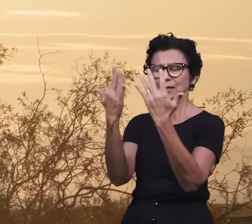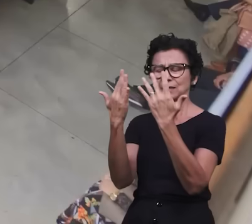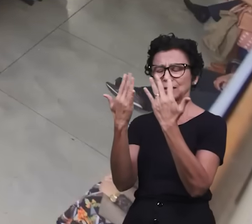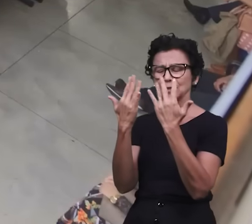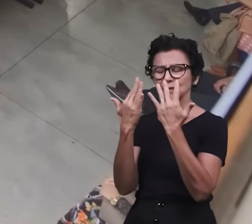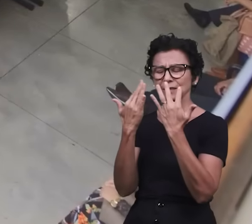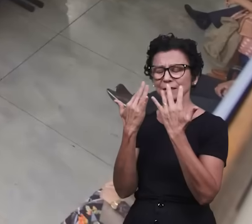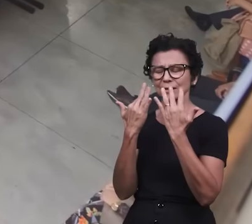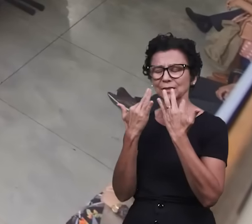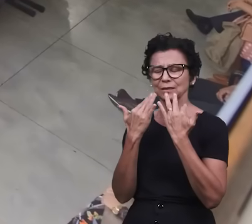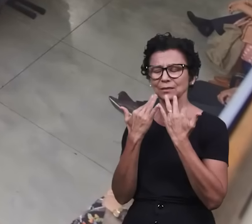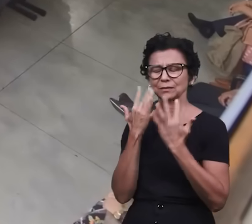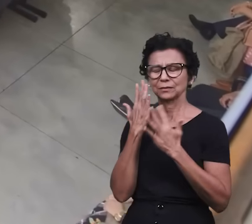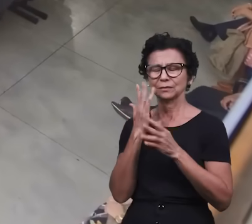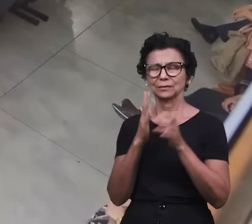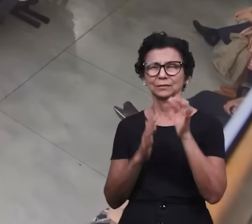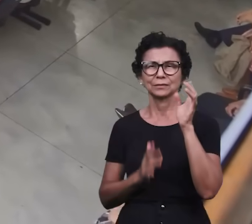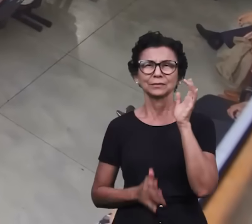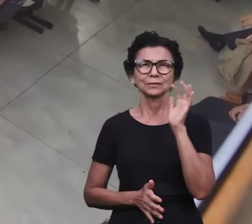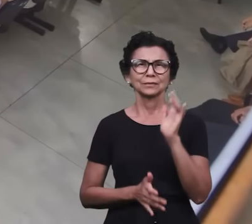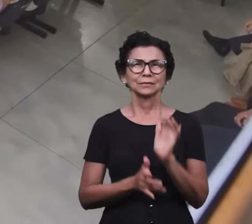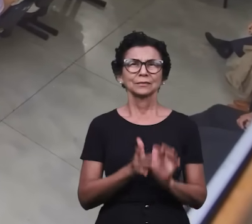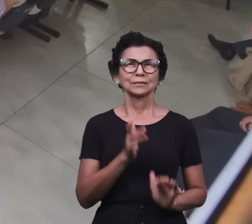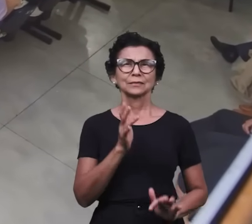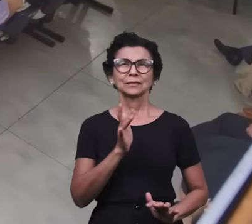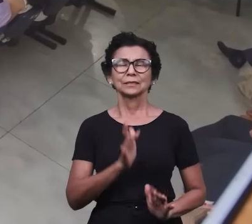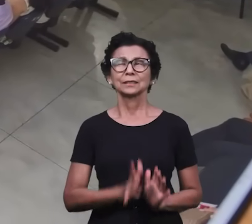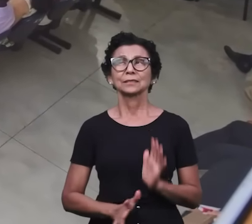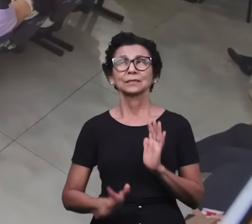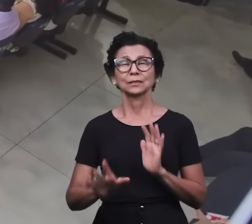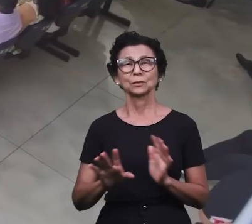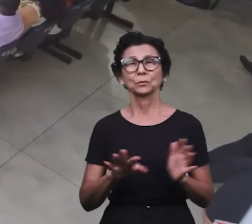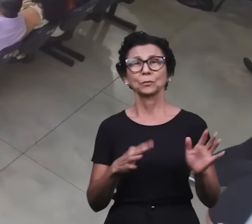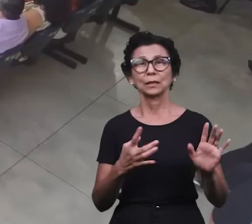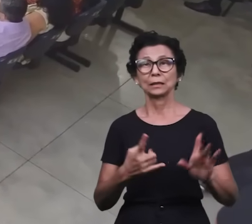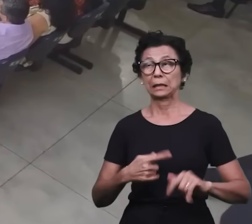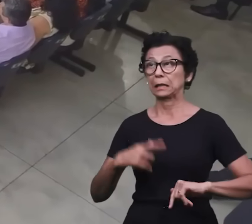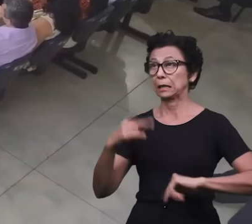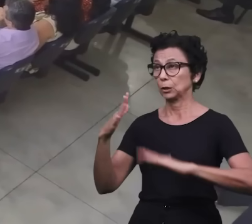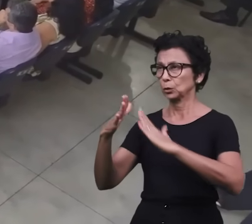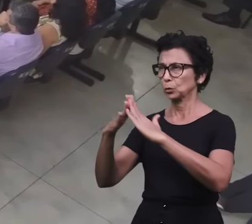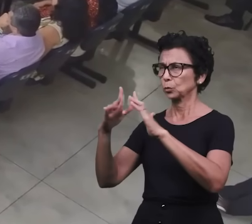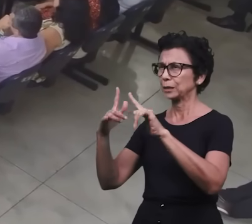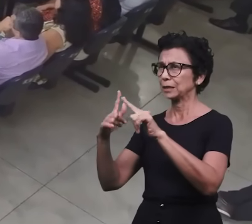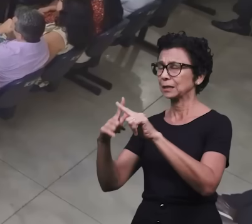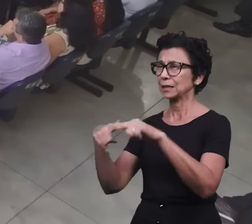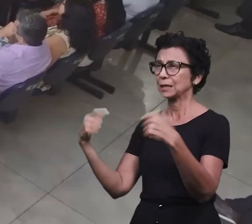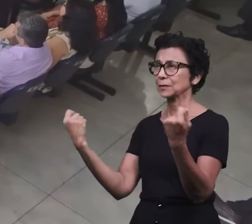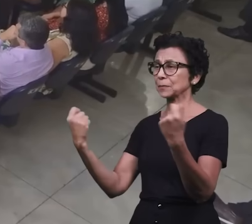nós. Derrama as Tuas bênçãos, a Tua